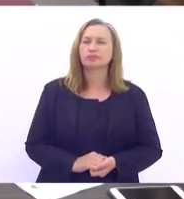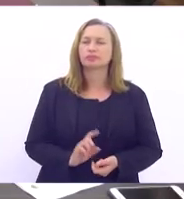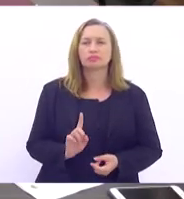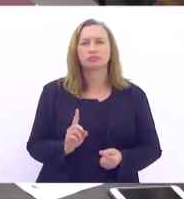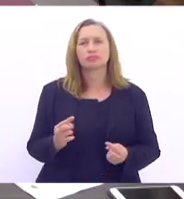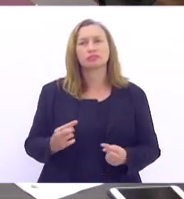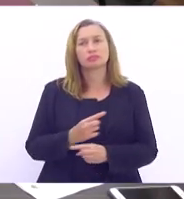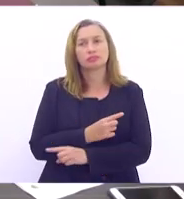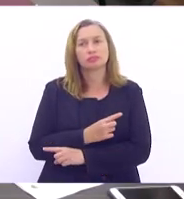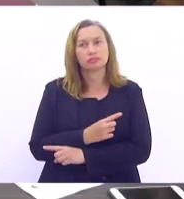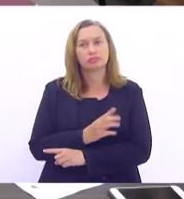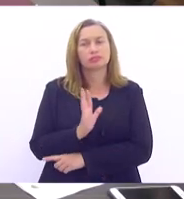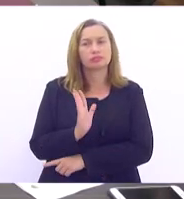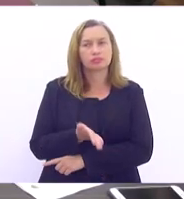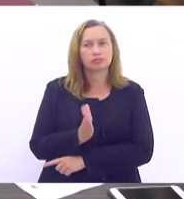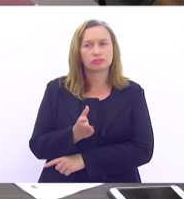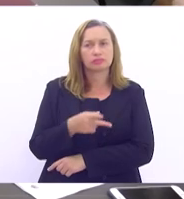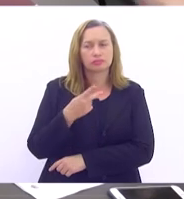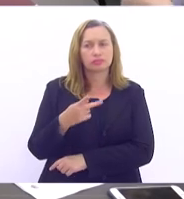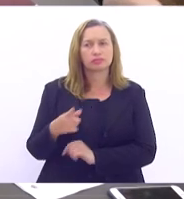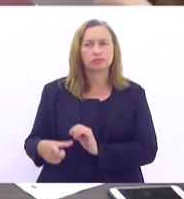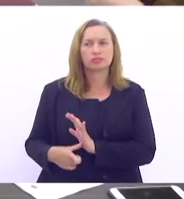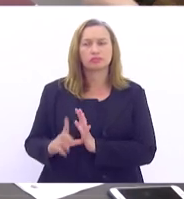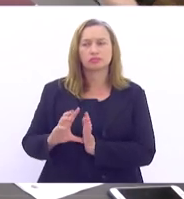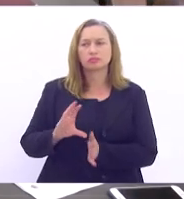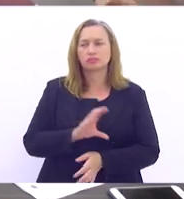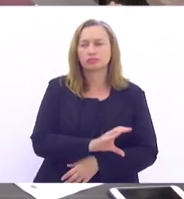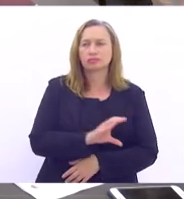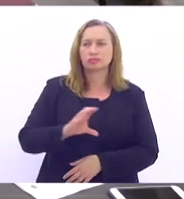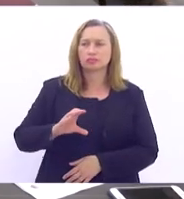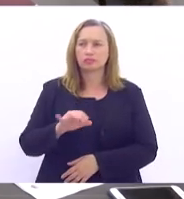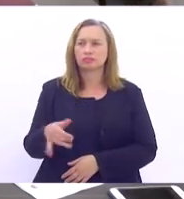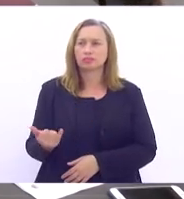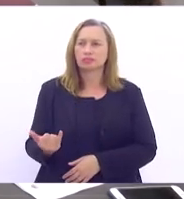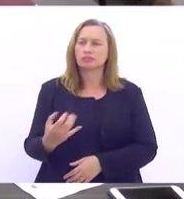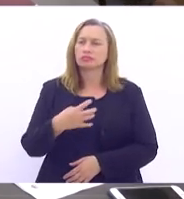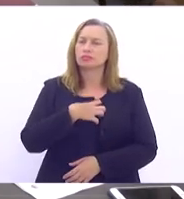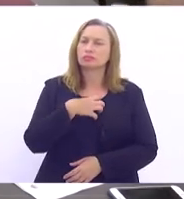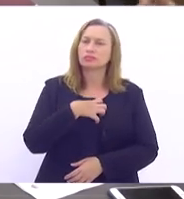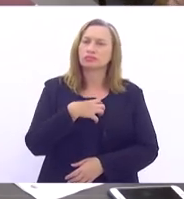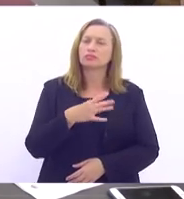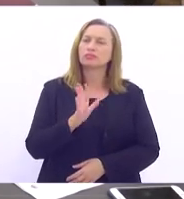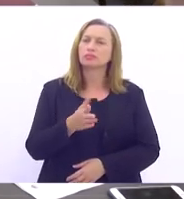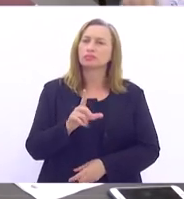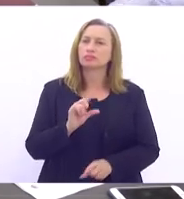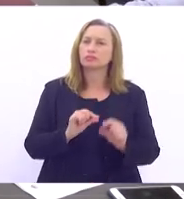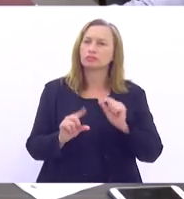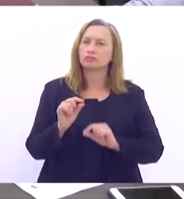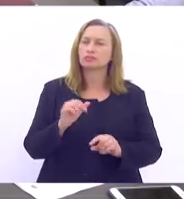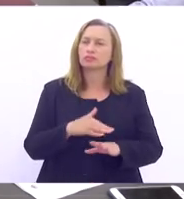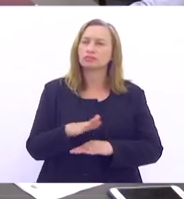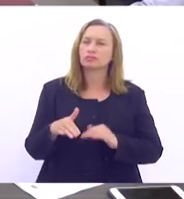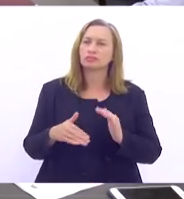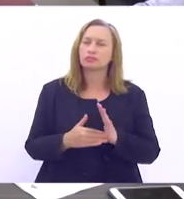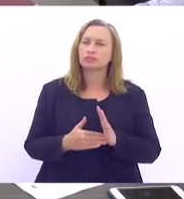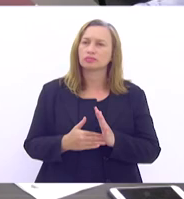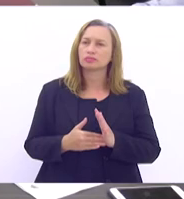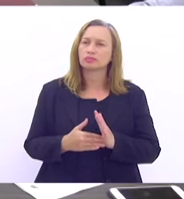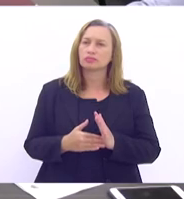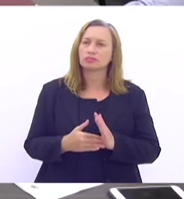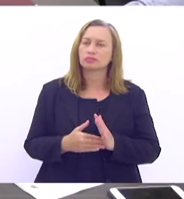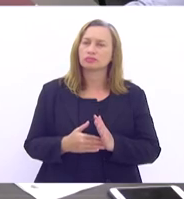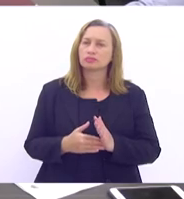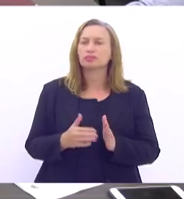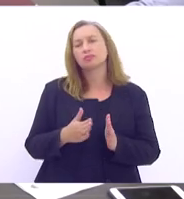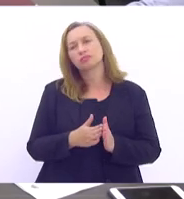contra algo que já tinha sido sumulado anteriormente pela CCJ, no sentido de que a gente havia decidido que todo o processo de tombamento